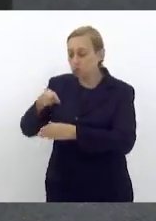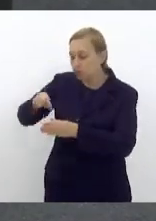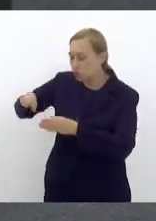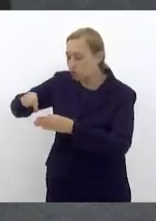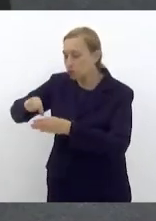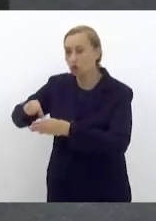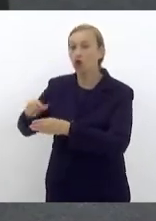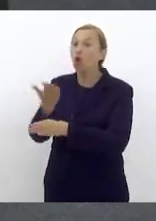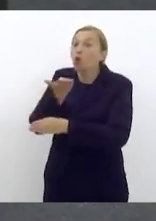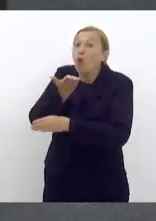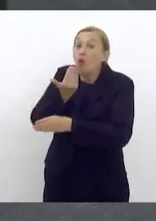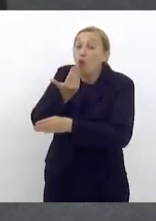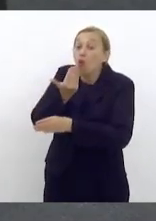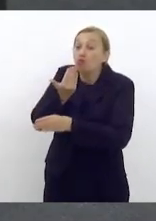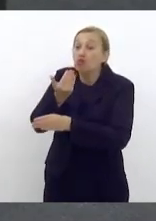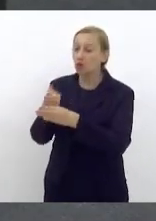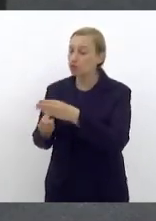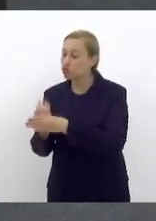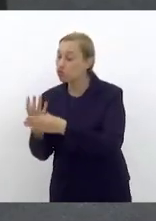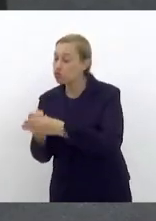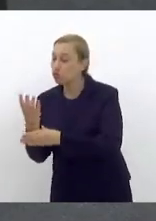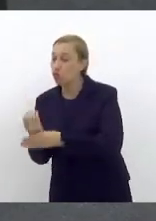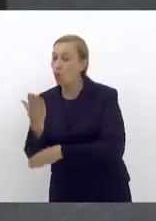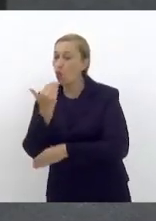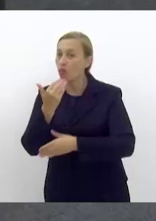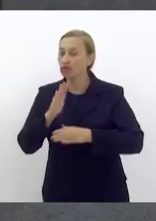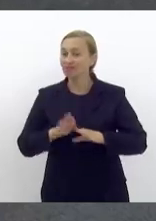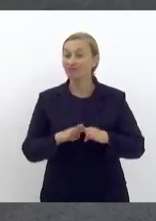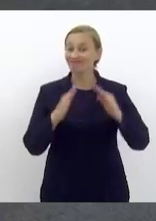a dia a comida que chega no nosso prato.